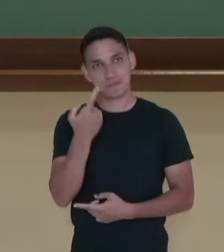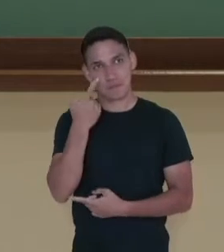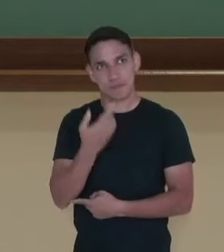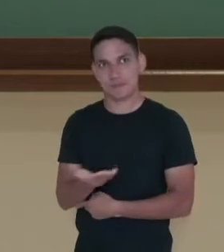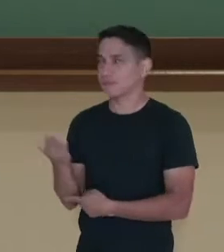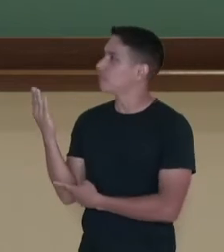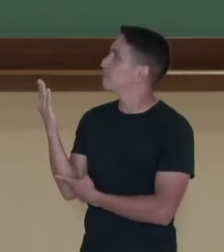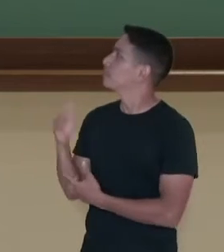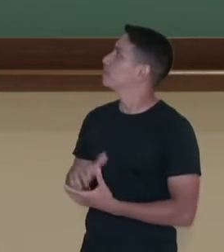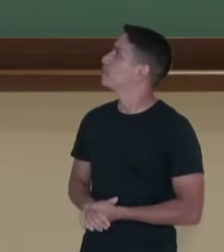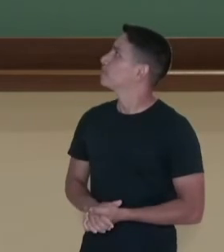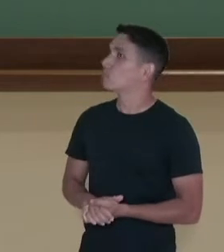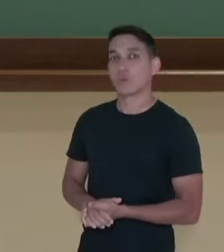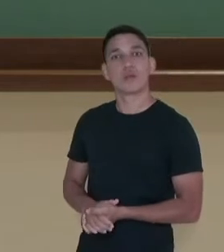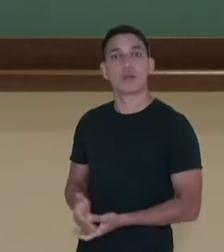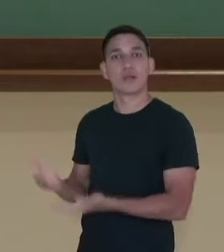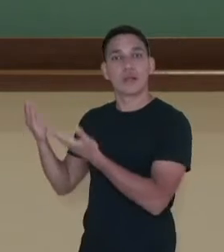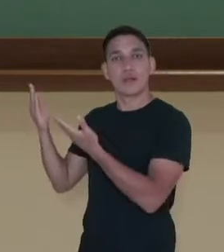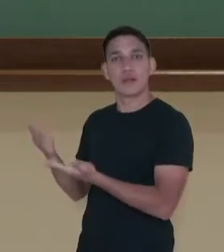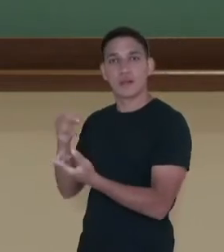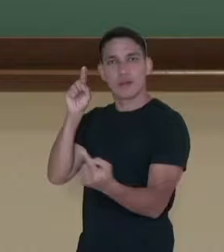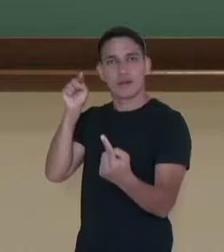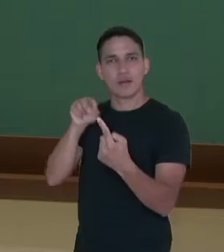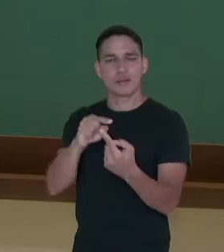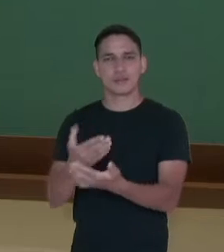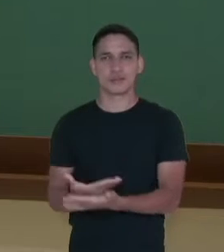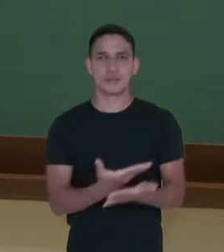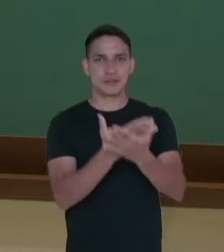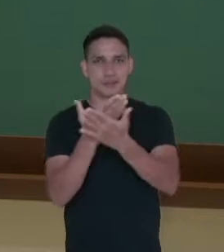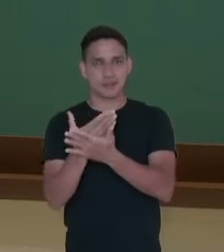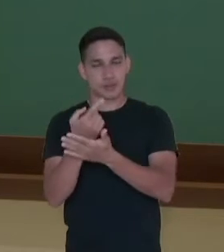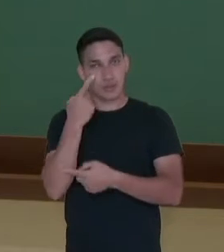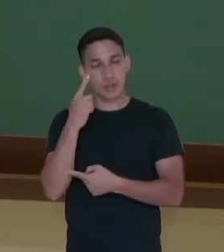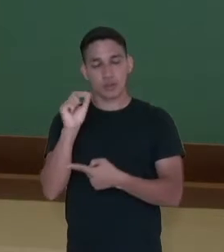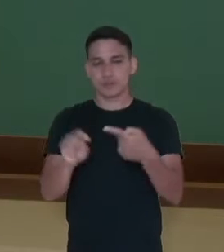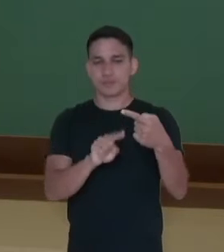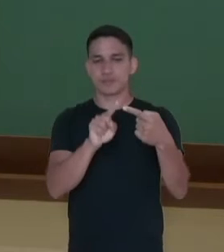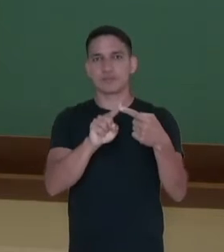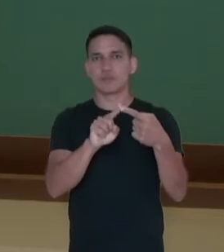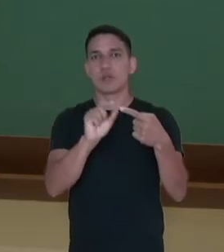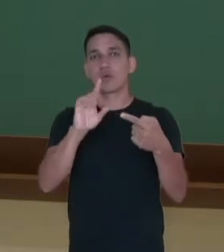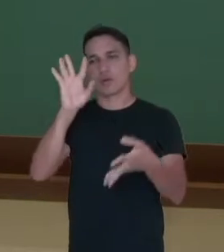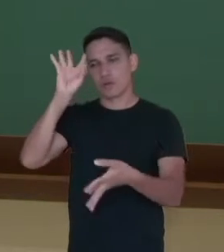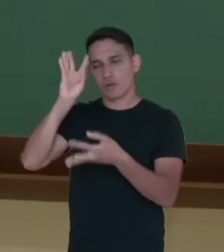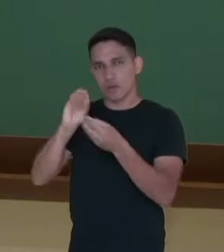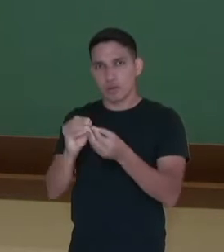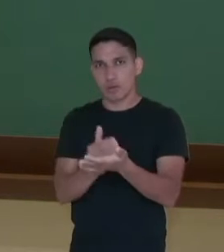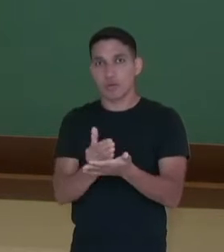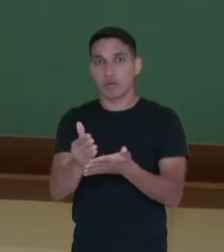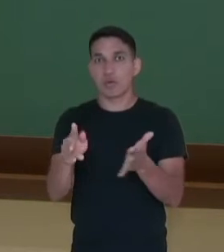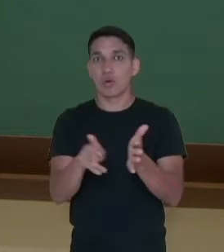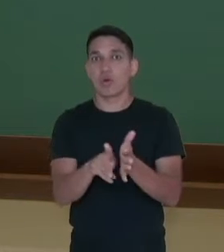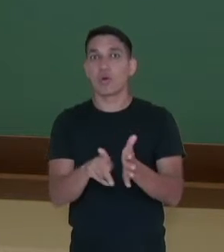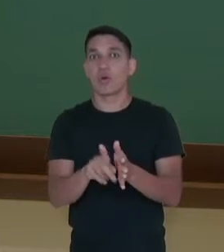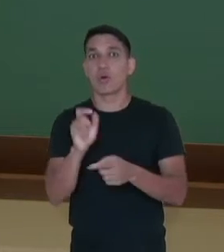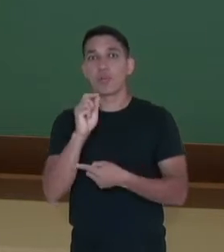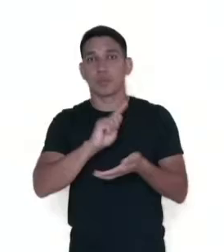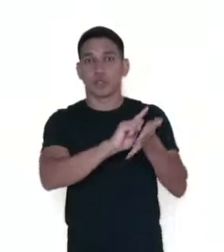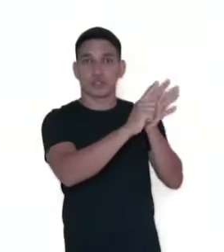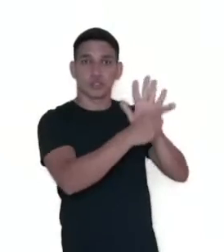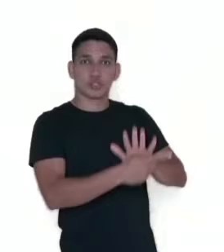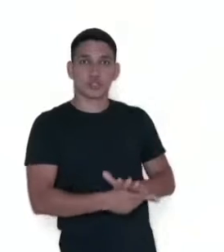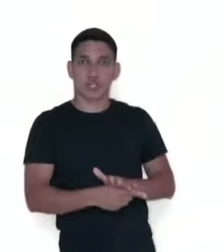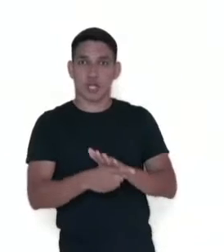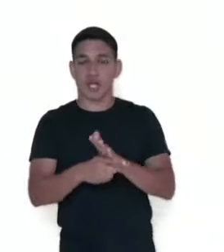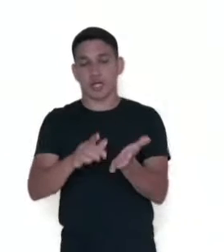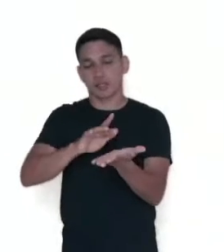comigo. Observem aqui os objetivos da aula. Ó. Primeiro, compreender a partir do gênero folhetos o emprego